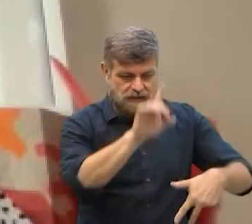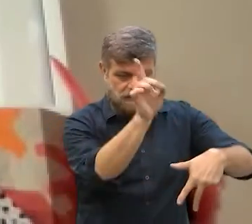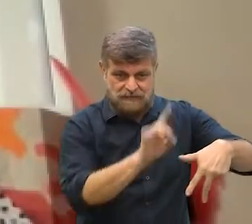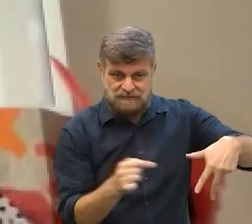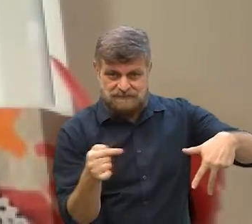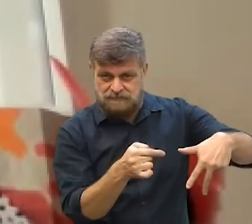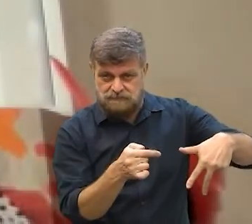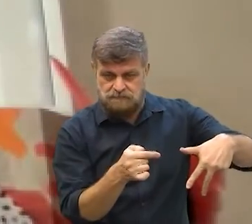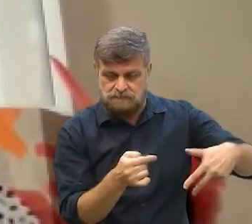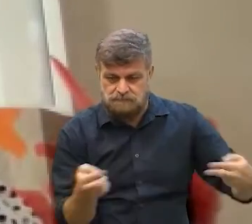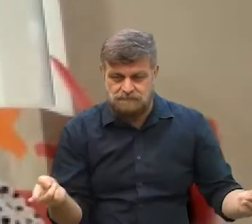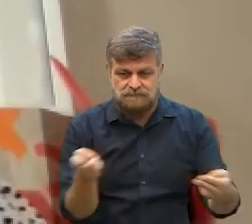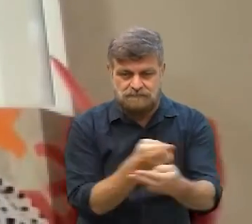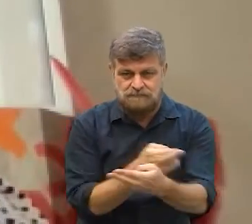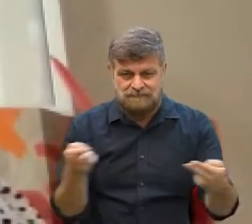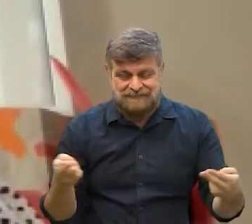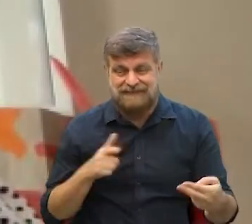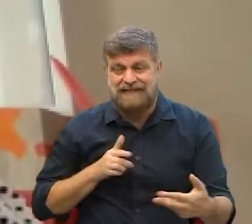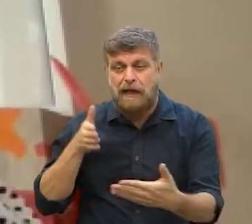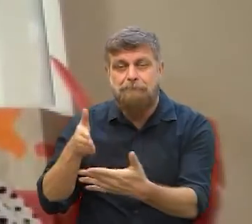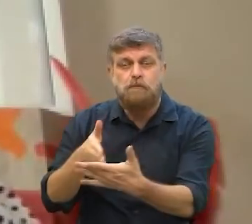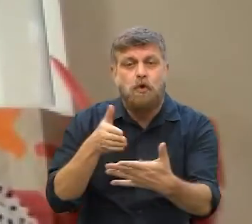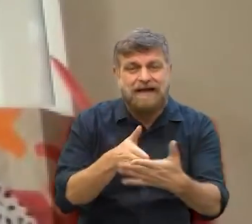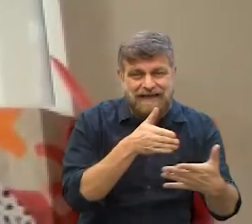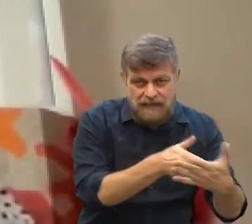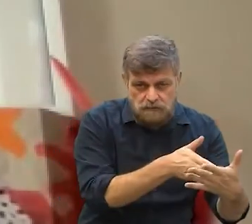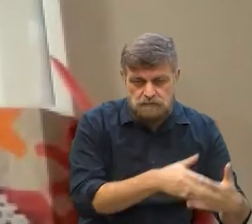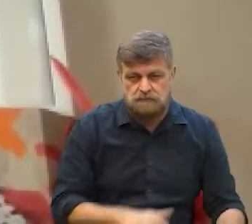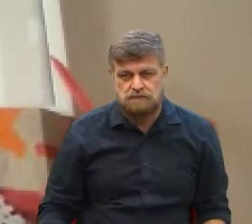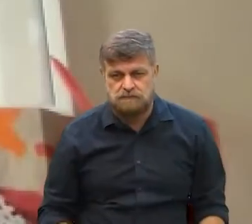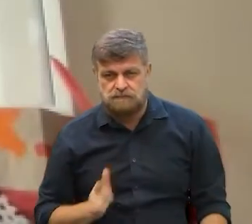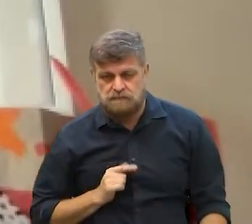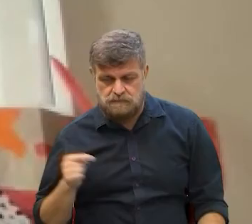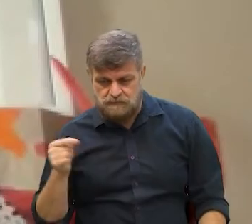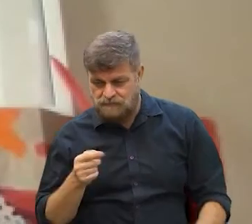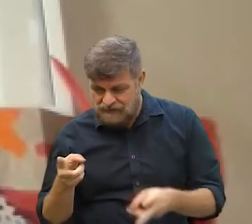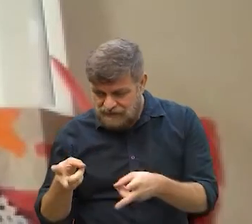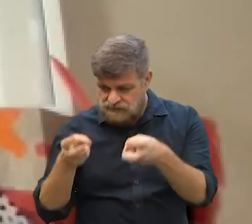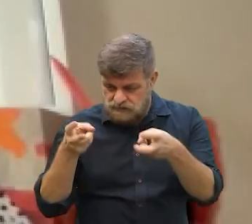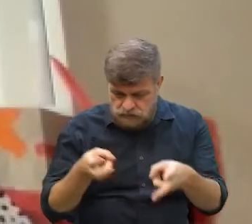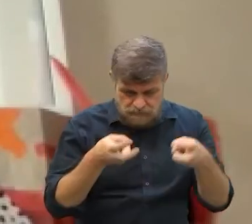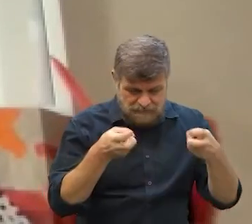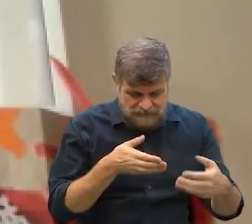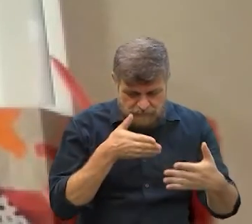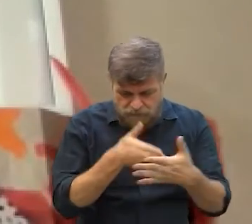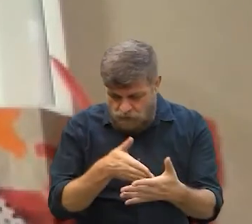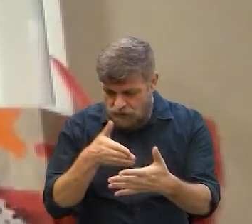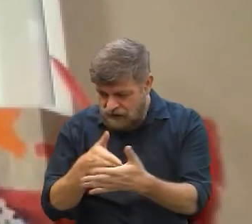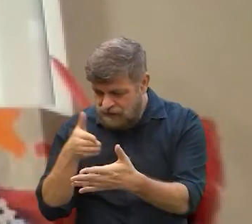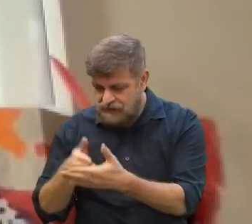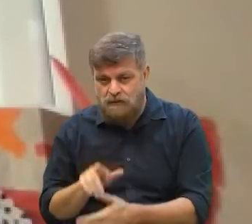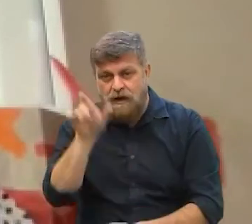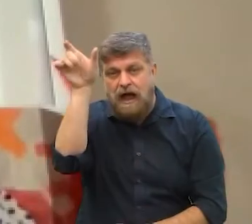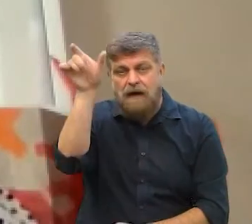desse sujeito com os bloqueios do meio. E conforme esses bloqueios, a pessoa